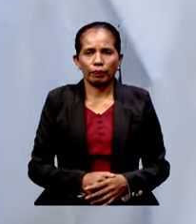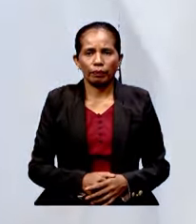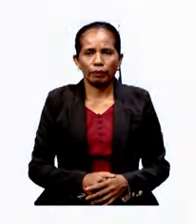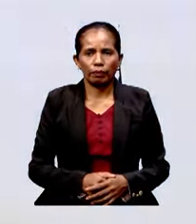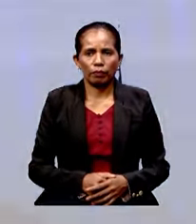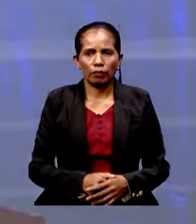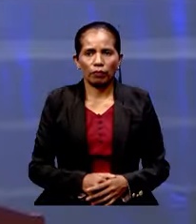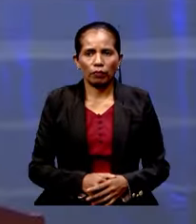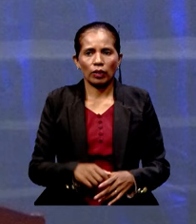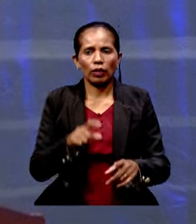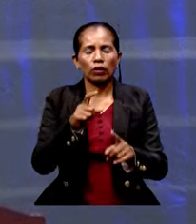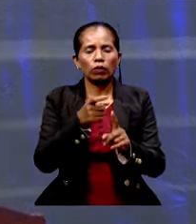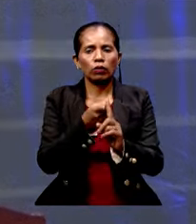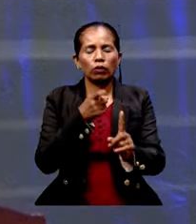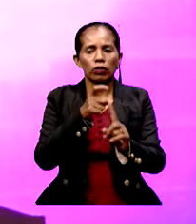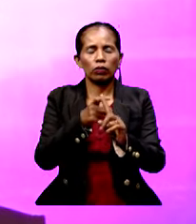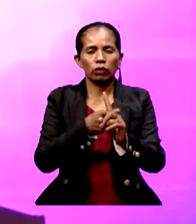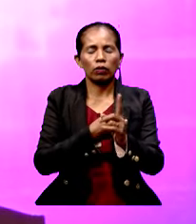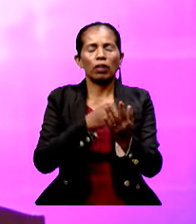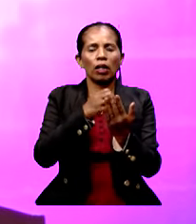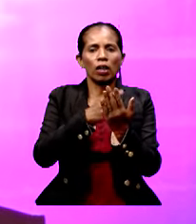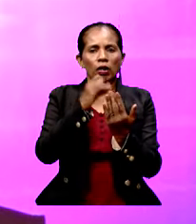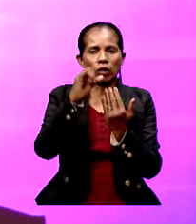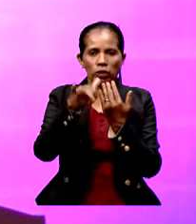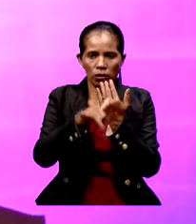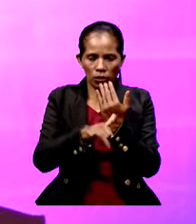O si junho to dezembro